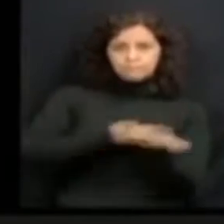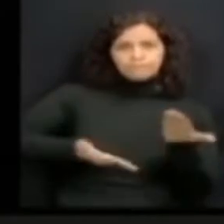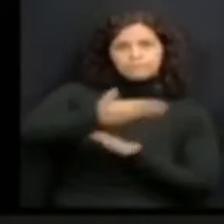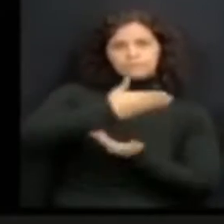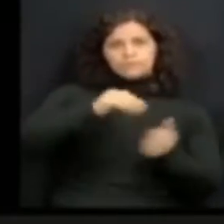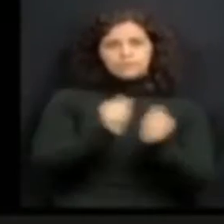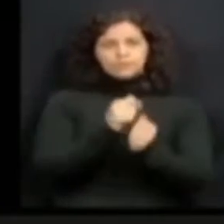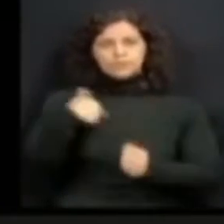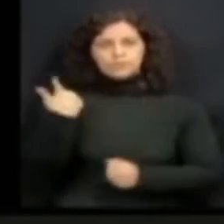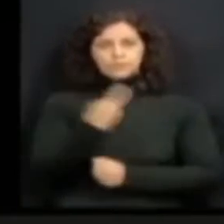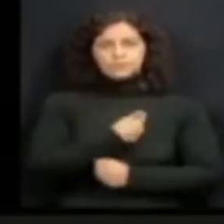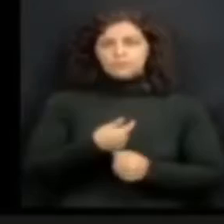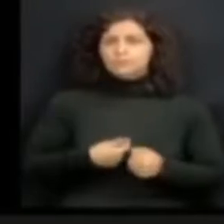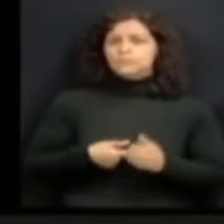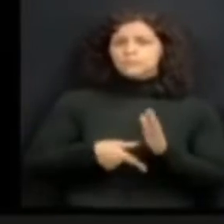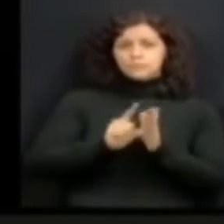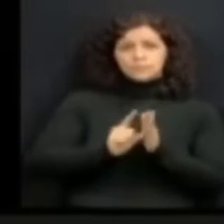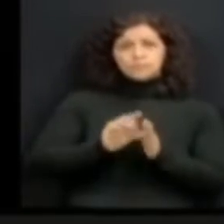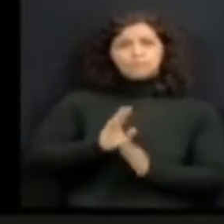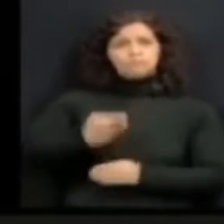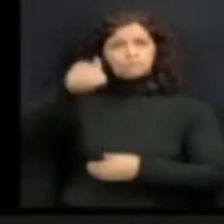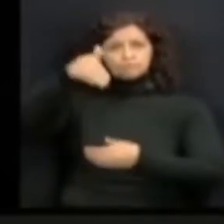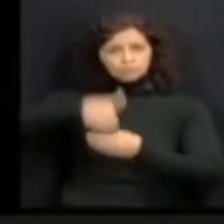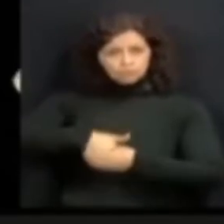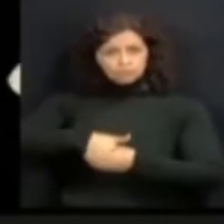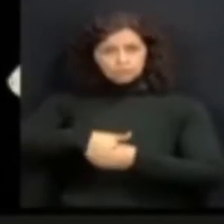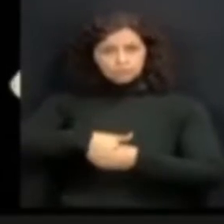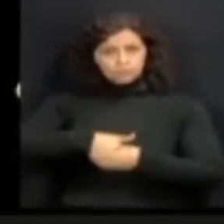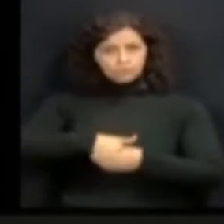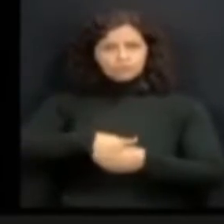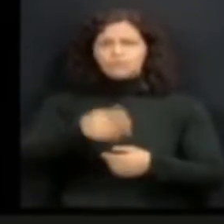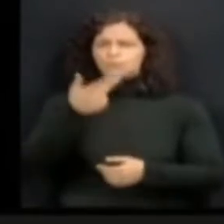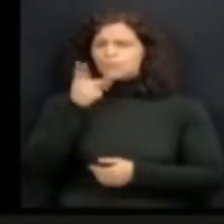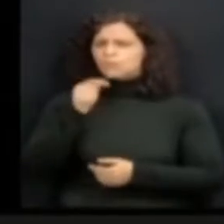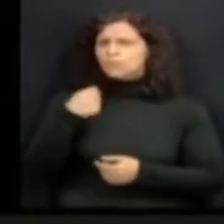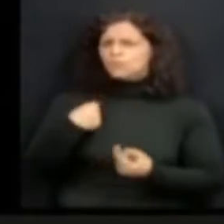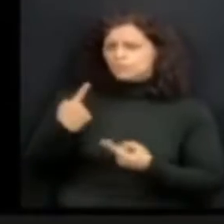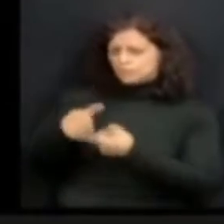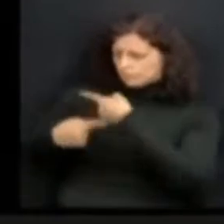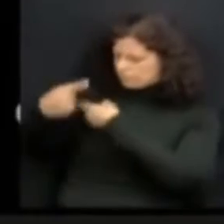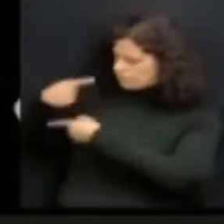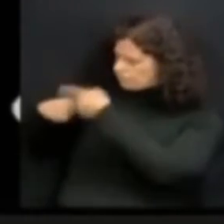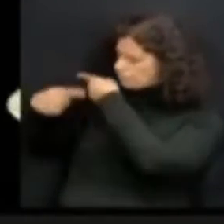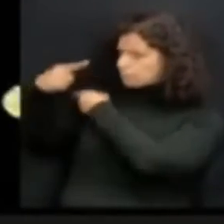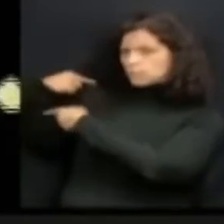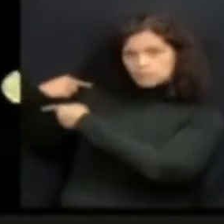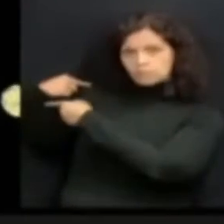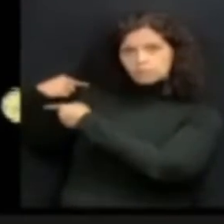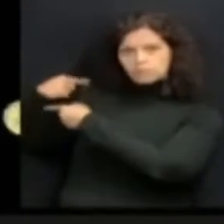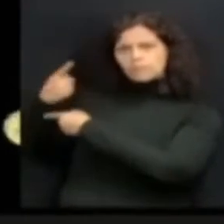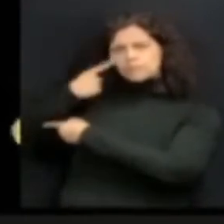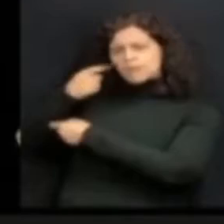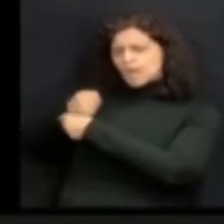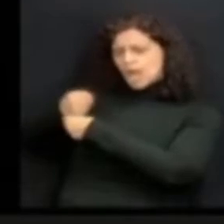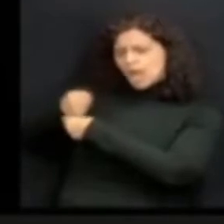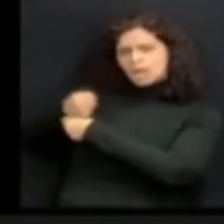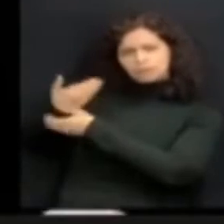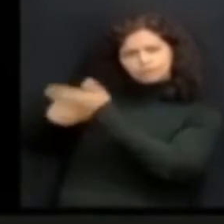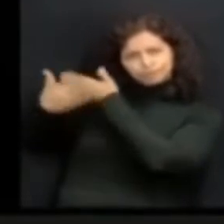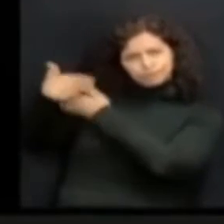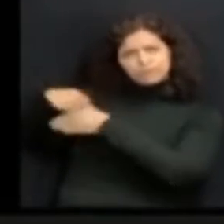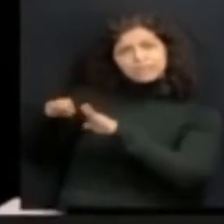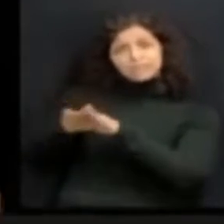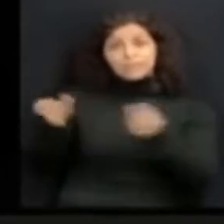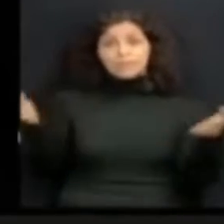conosco. Antes de encaminhar o voto contrário, presidente, quero fazer uma retrospectiva de anos atrás e